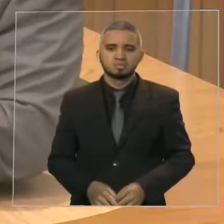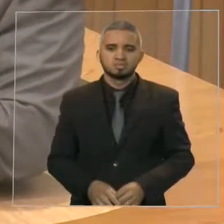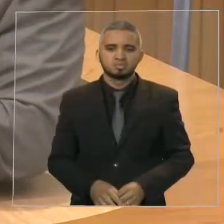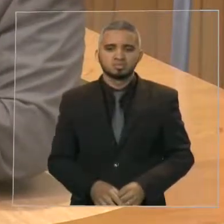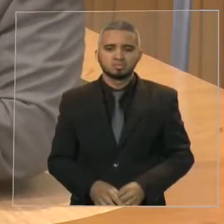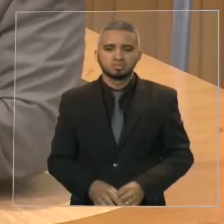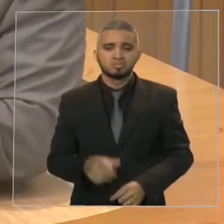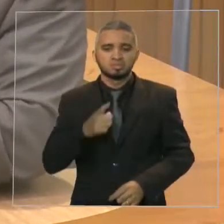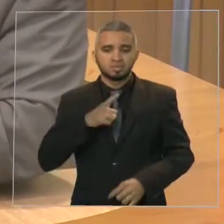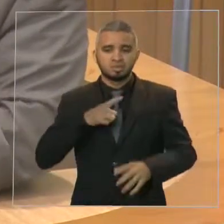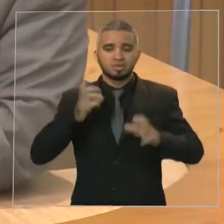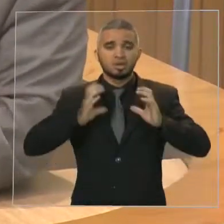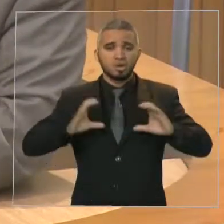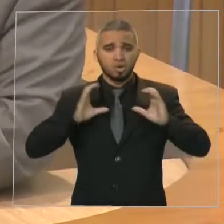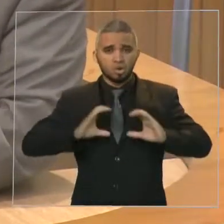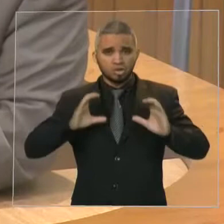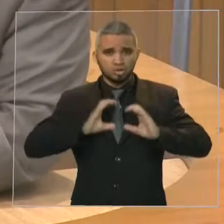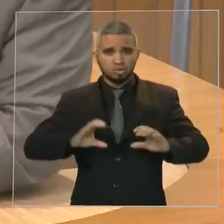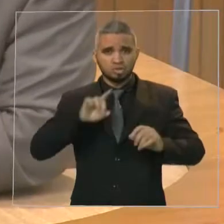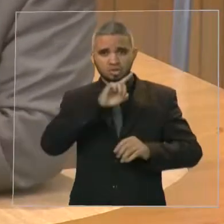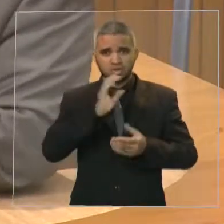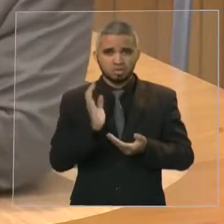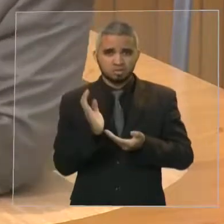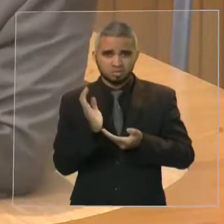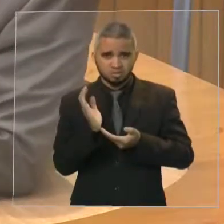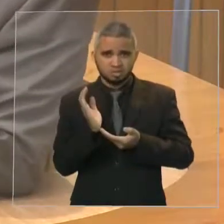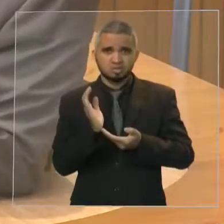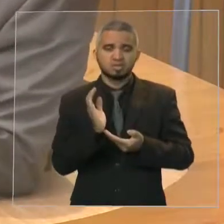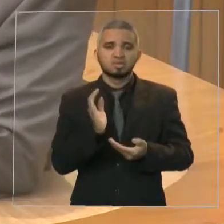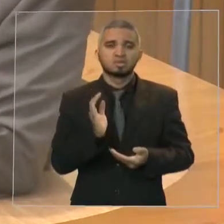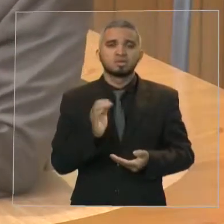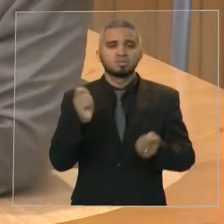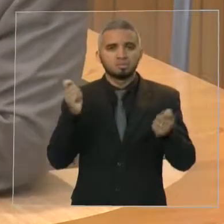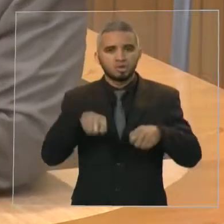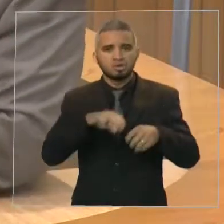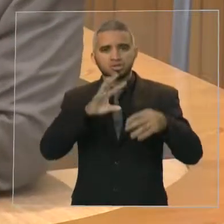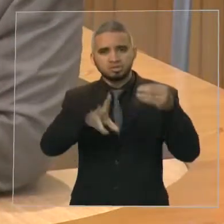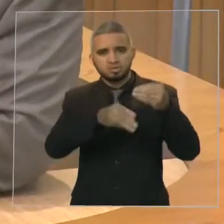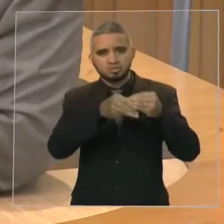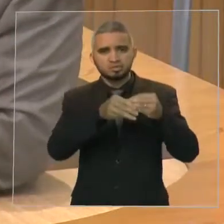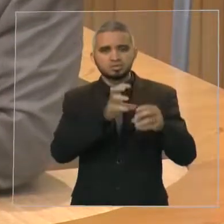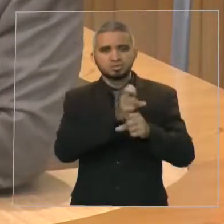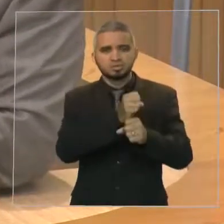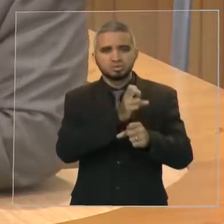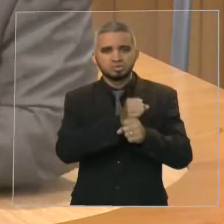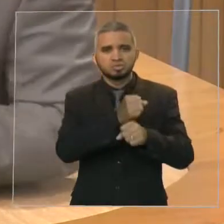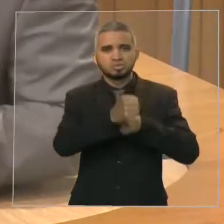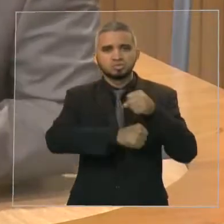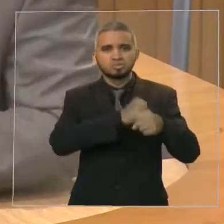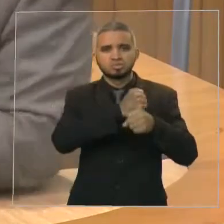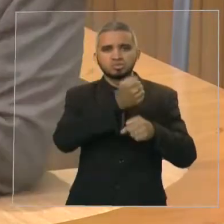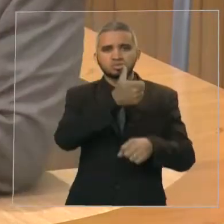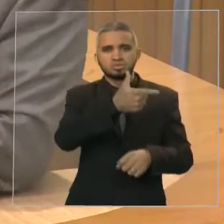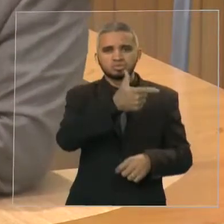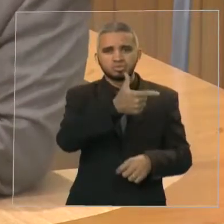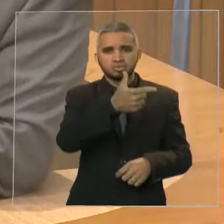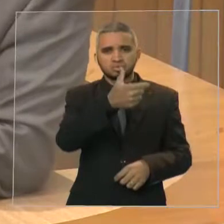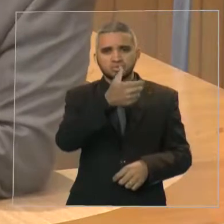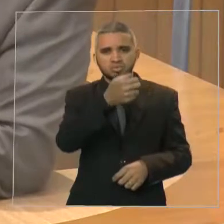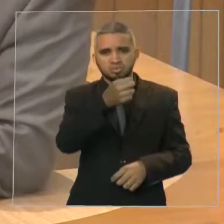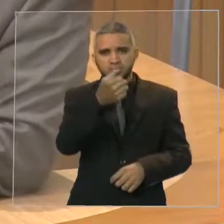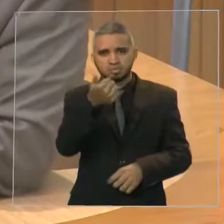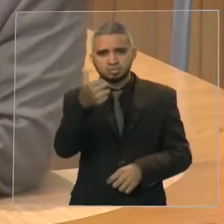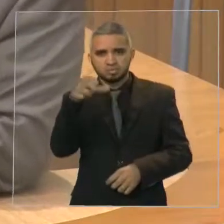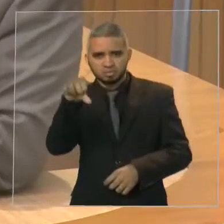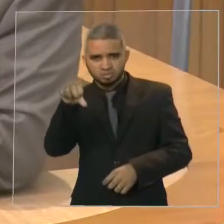que seja colocada, seja incluída no orçamento de 2019, recursos por meio de emendas